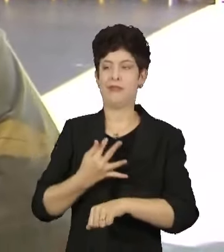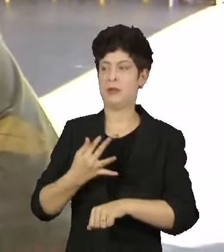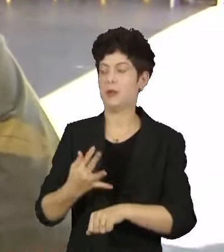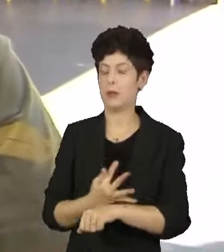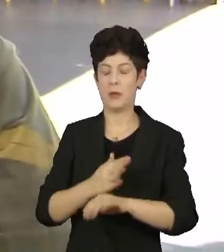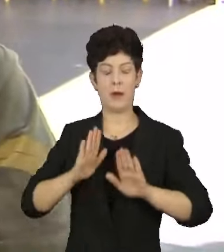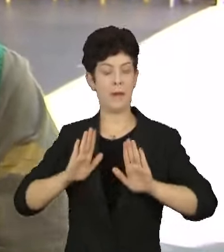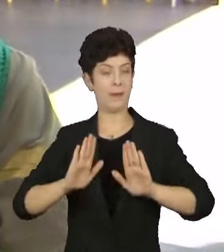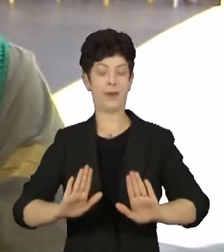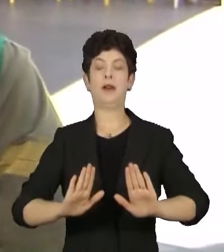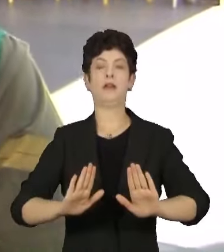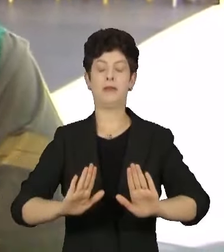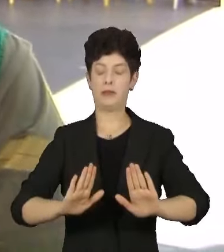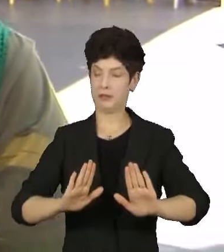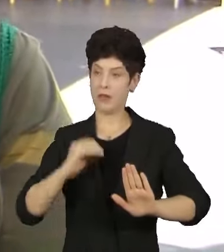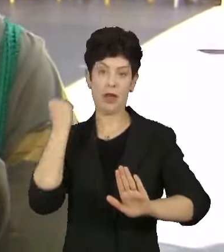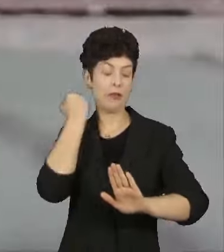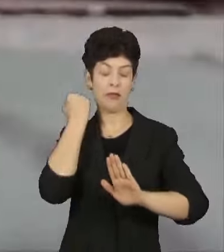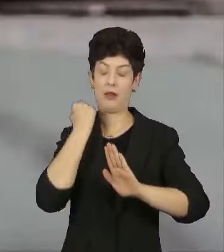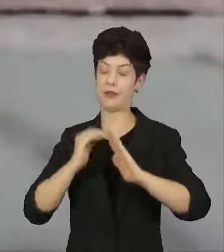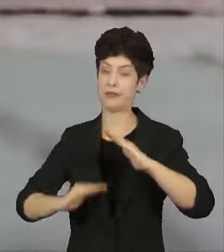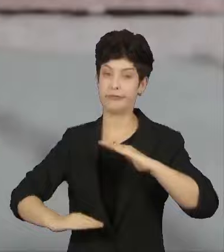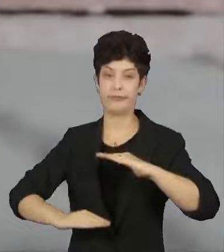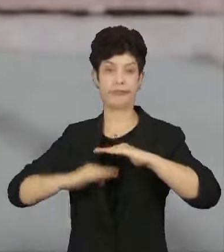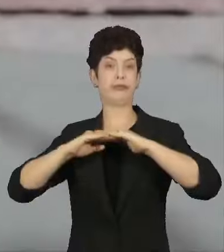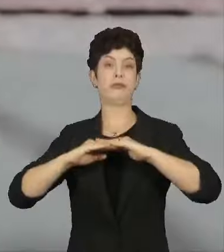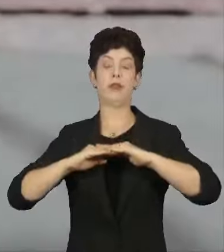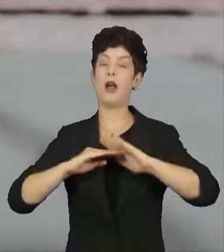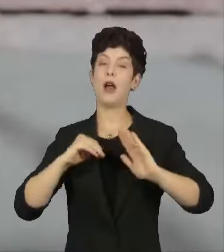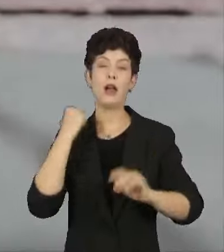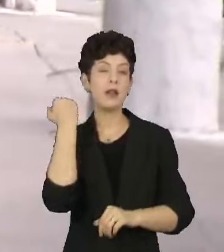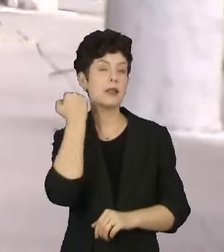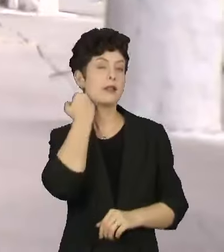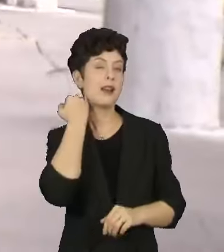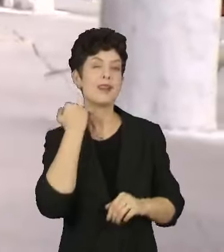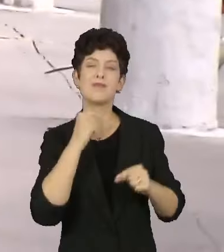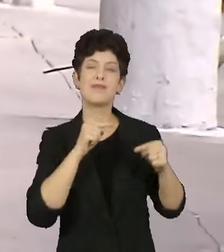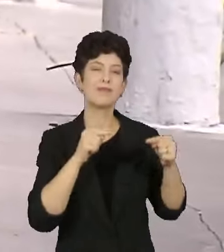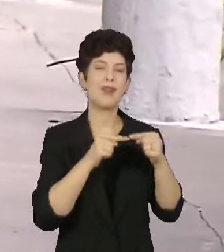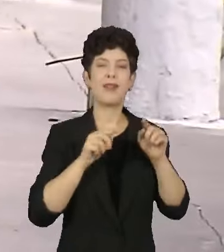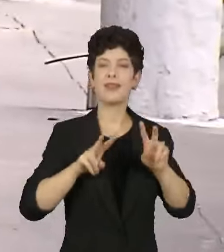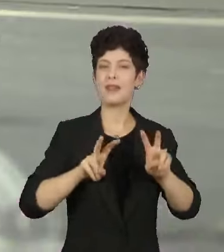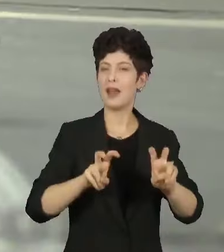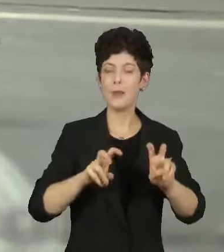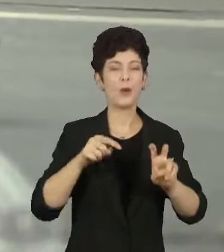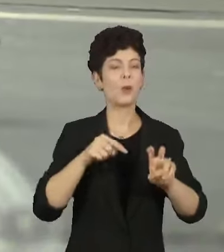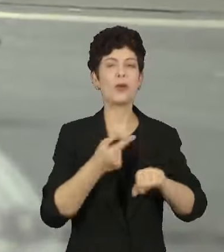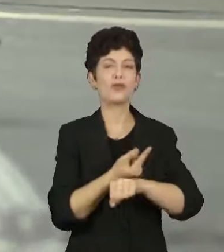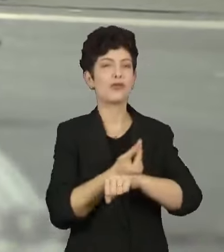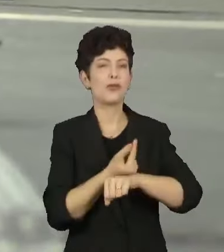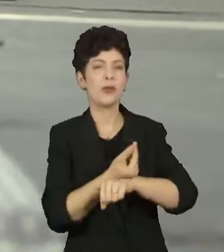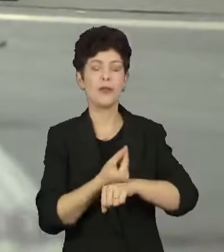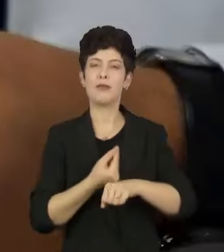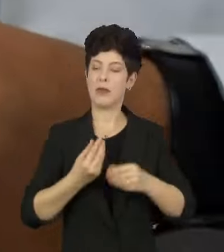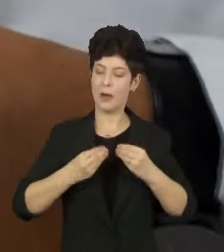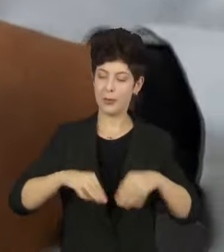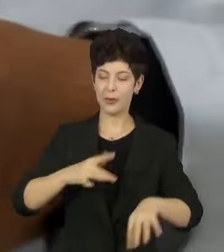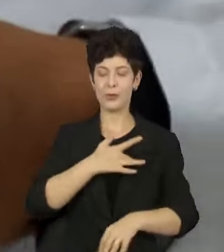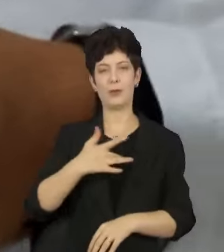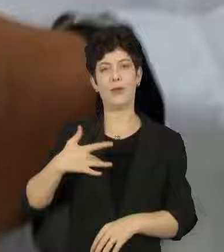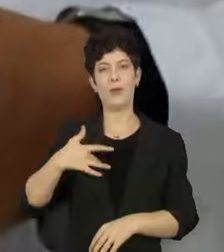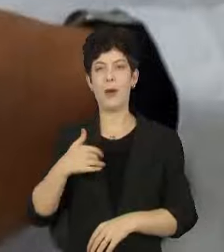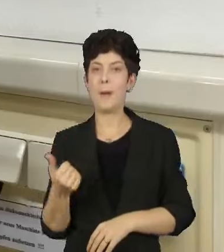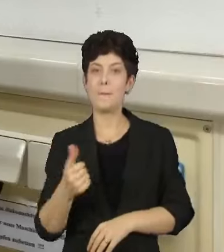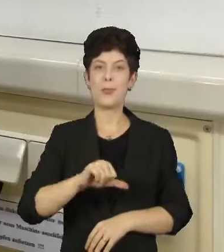fala para que tá demais. O estresse associado ao dinheiro pode prejudicar mais a saúde do que